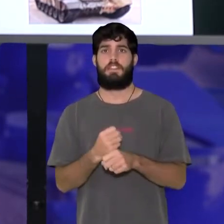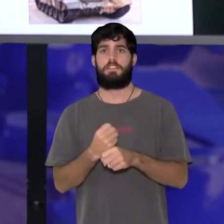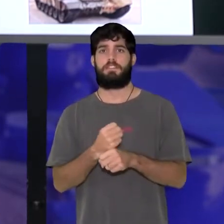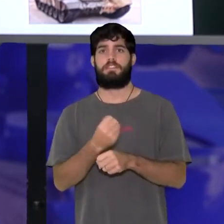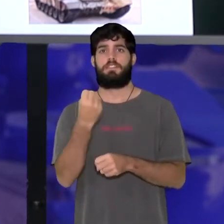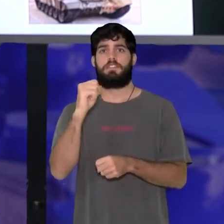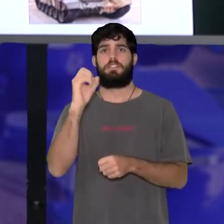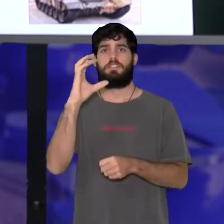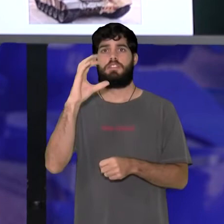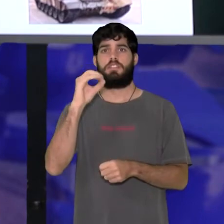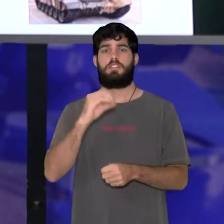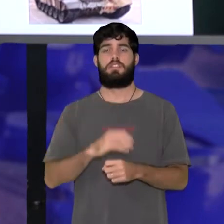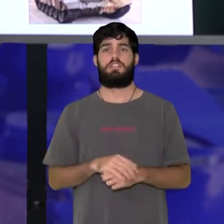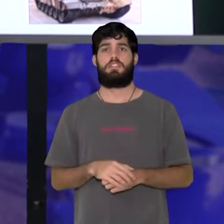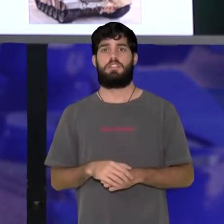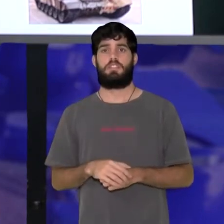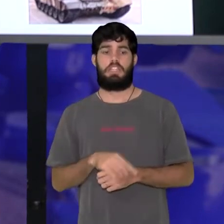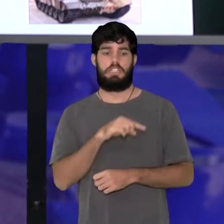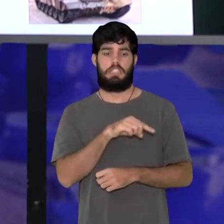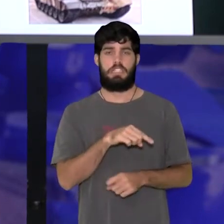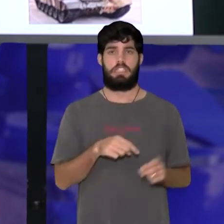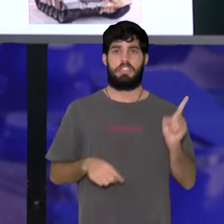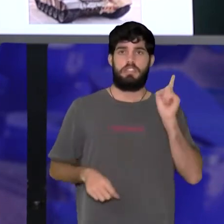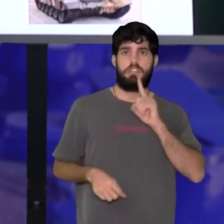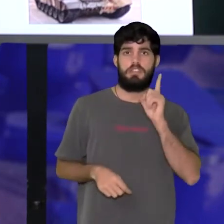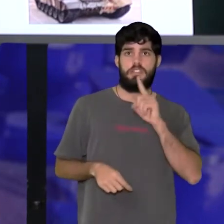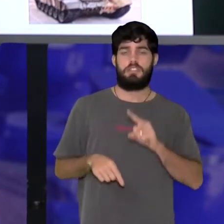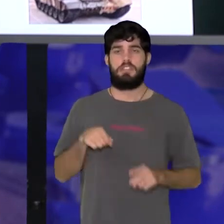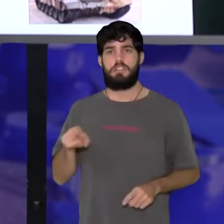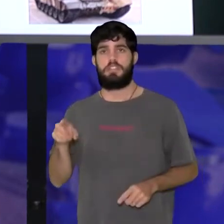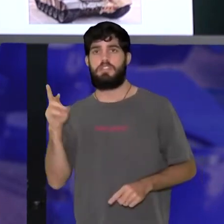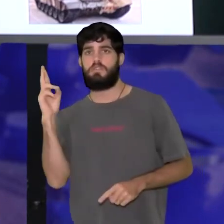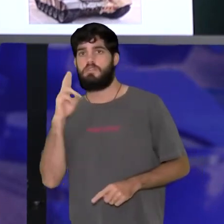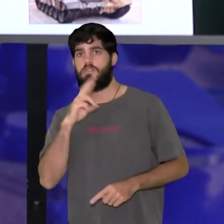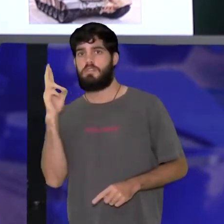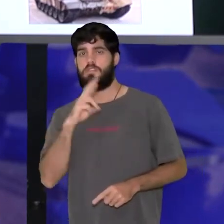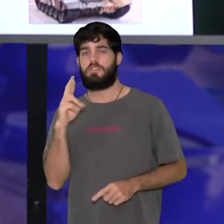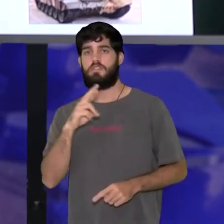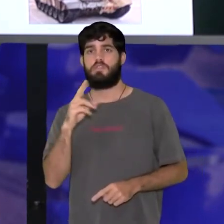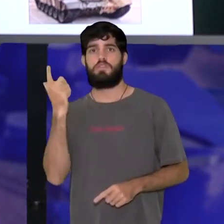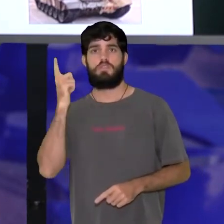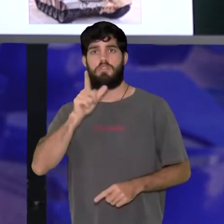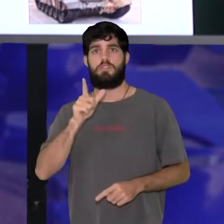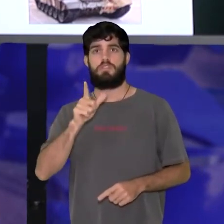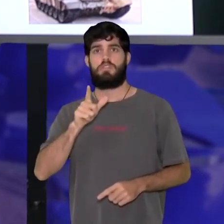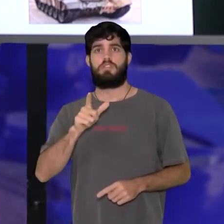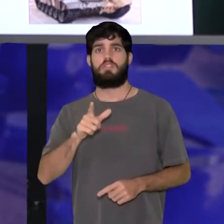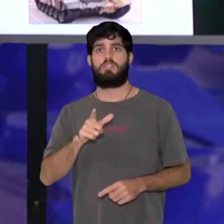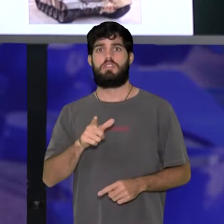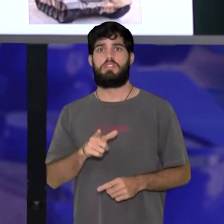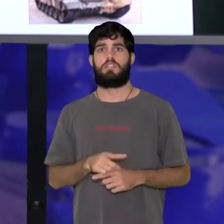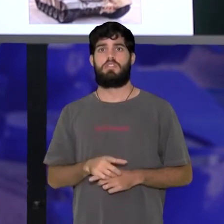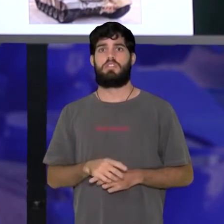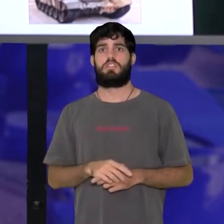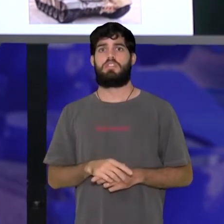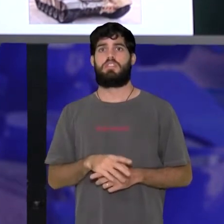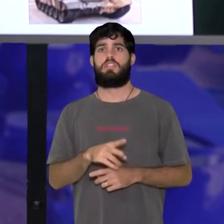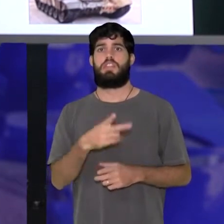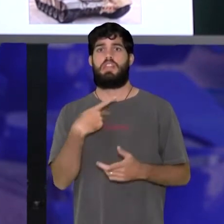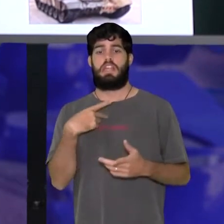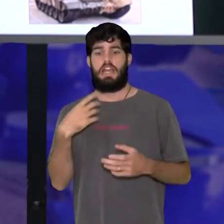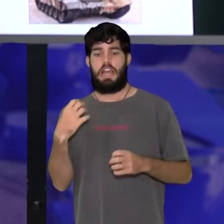80 o arsenal de Estados Unidos e de Rússia eram capazes de destruir a Terra